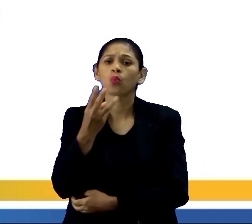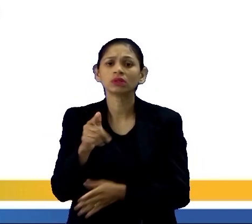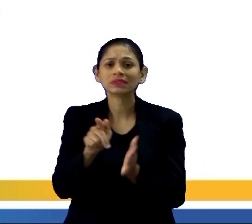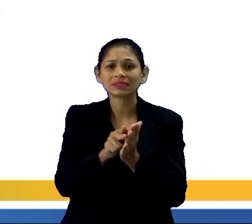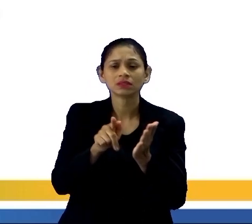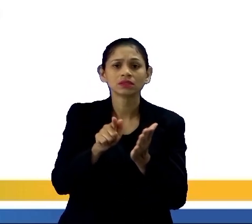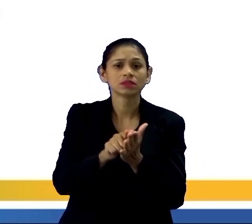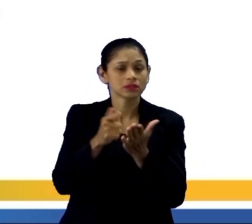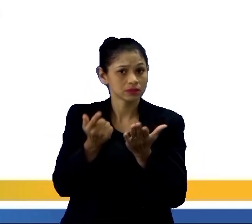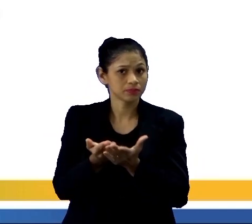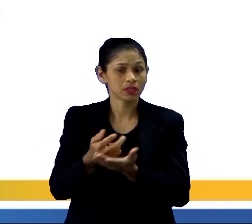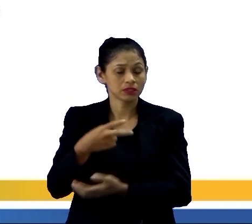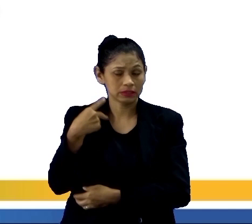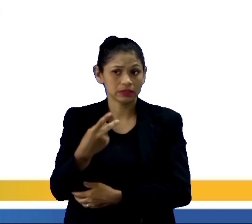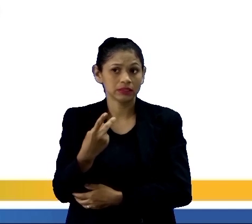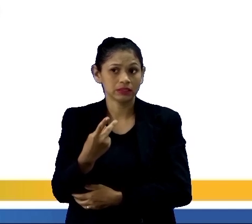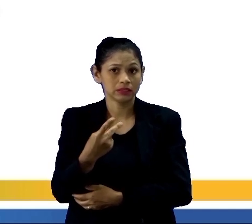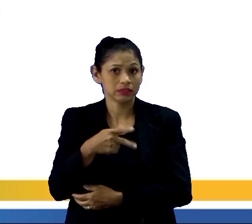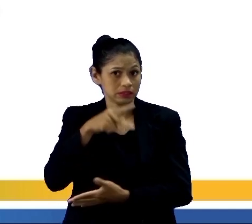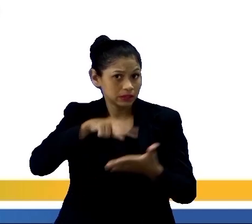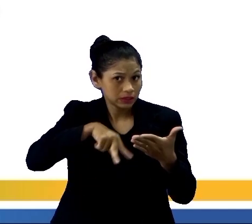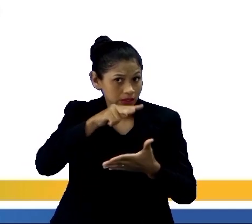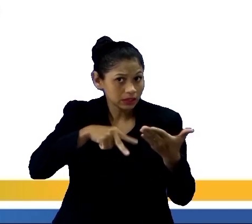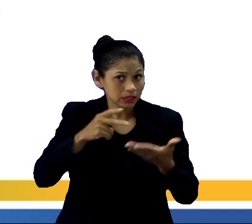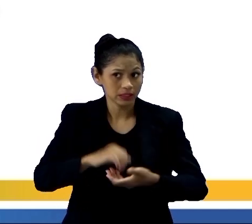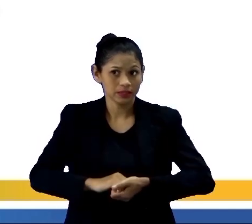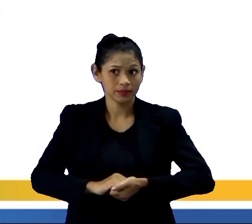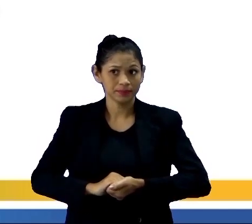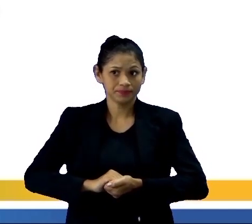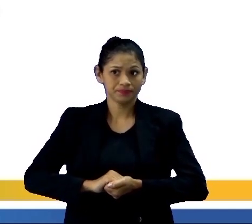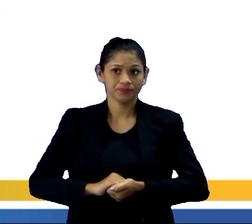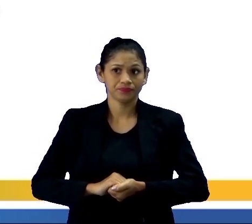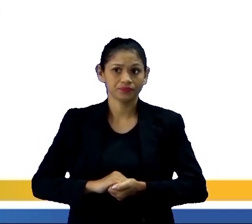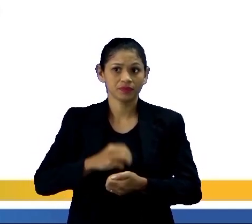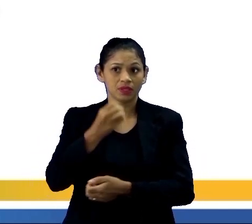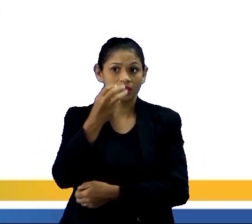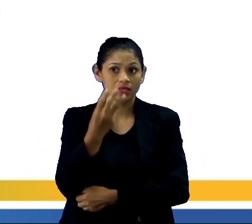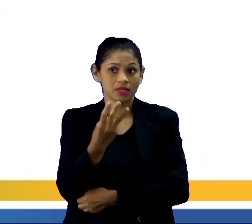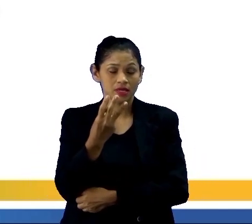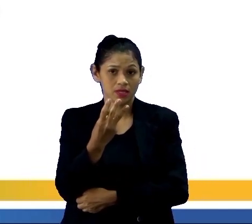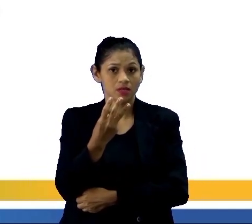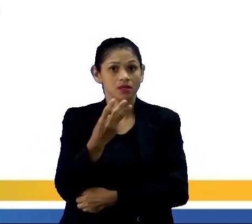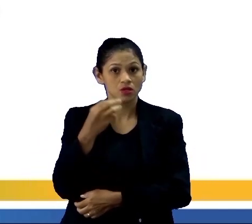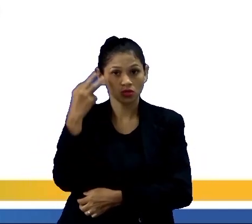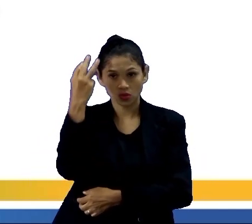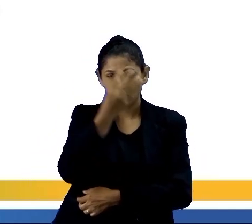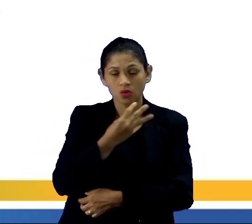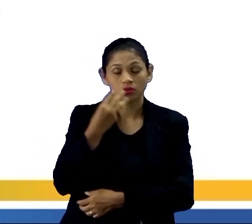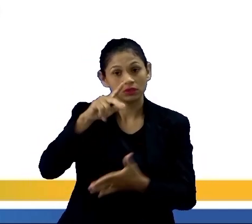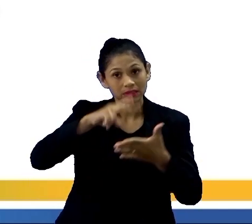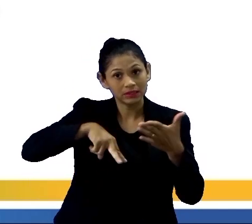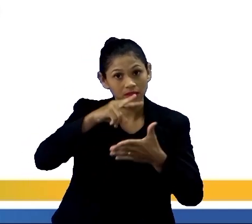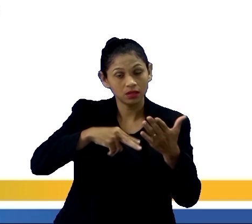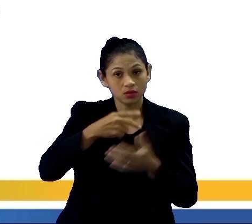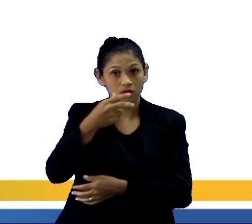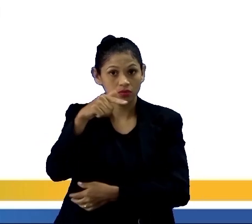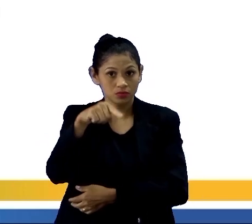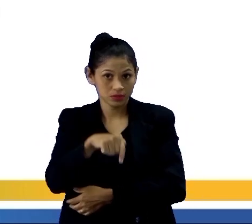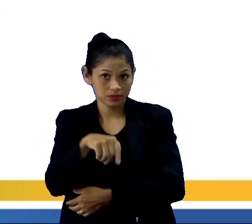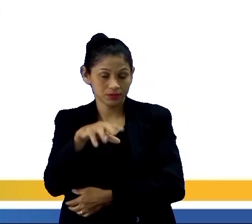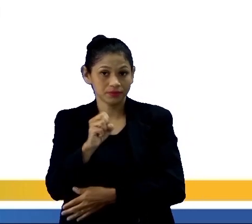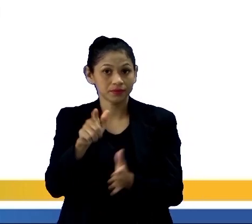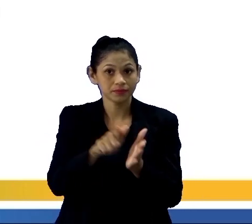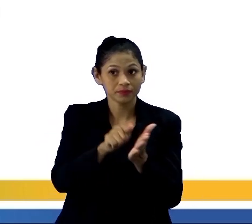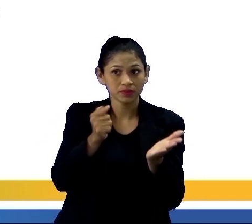a horas de leitura, 3 horas, e a quantidade de páginas. Em 3 horas, ele leu 70 páginas. Em 6